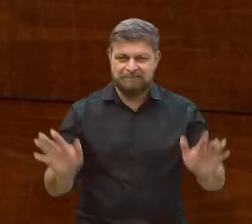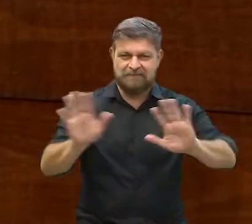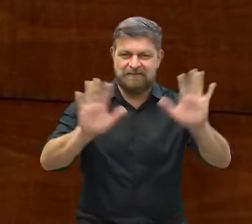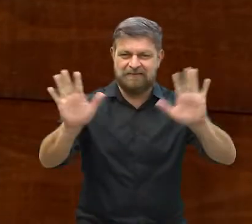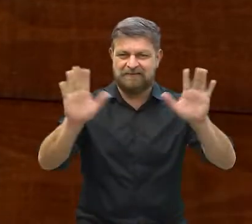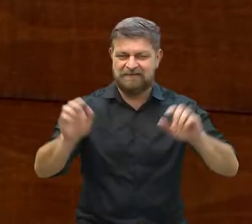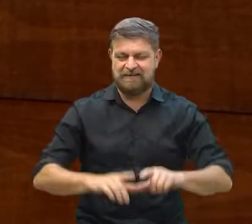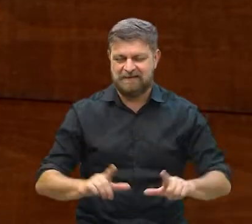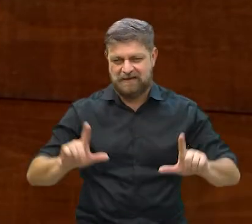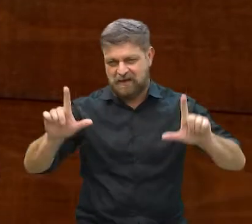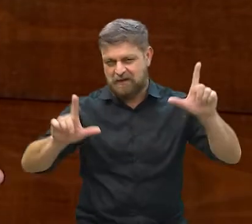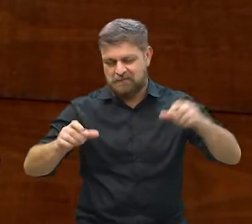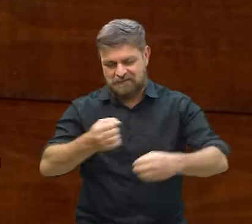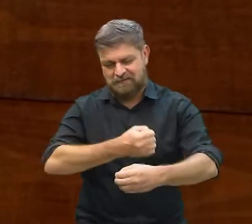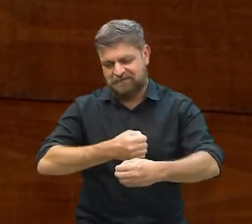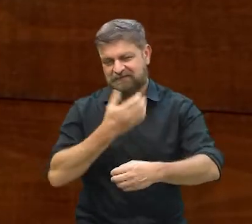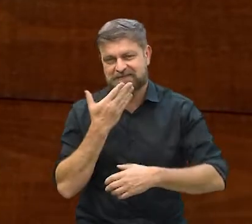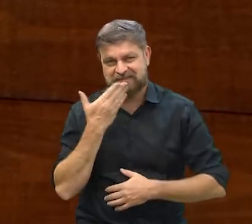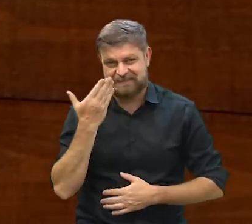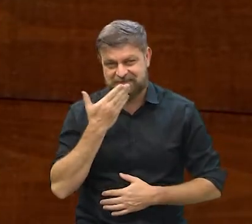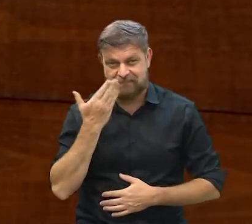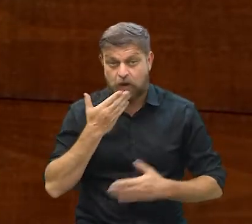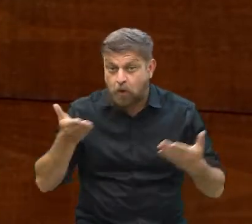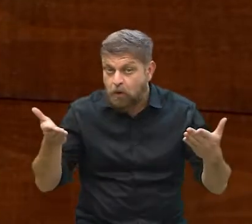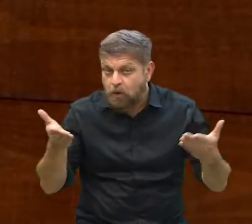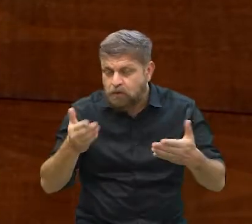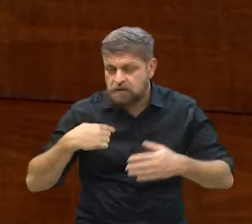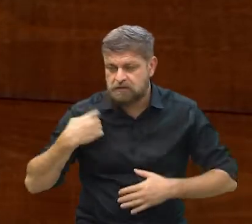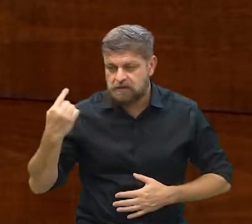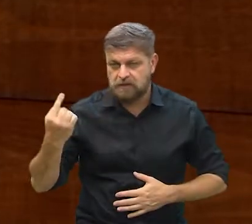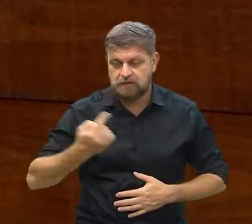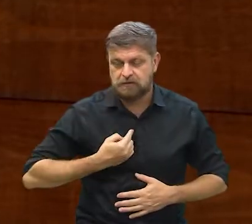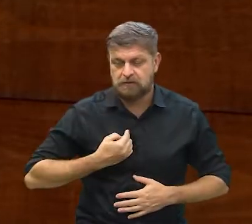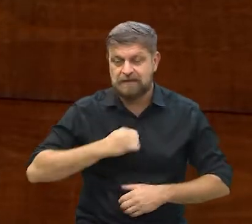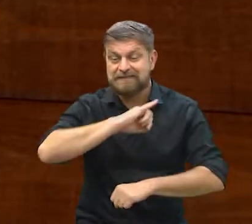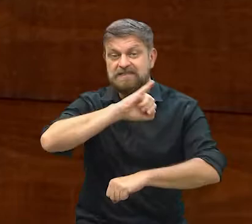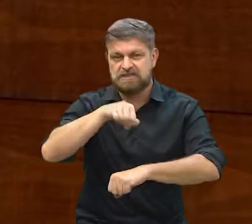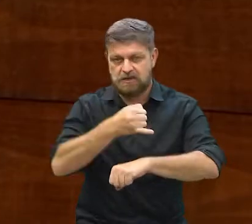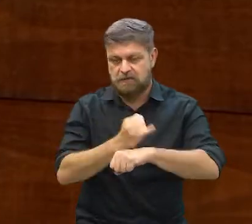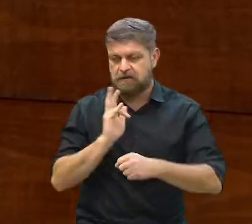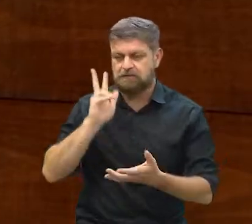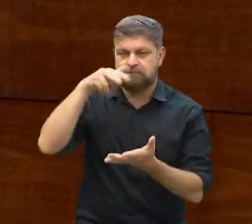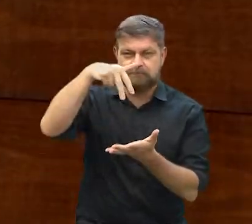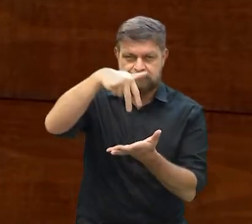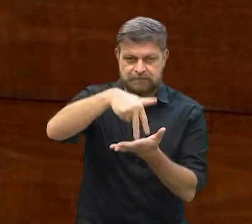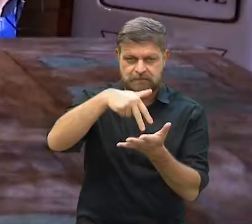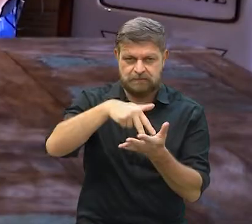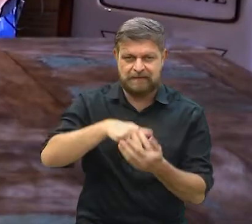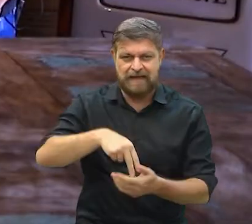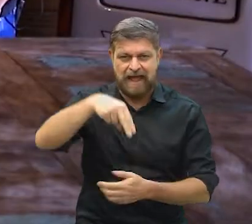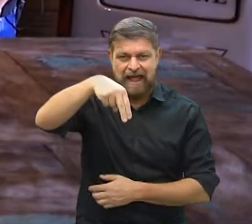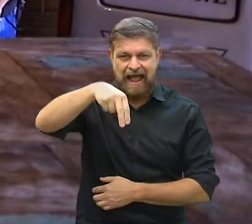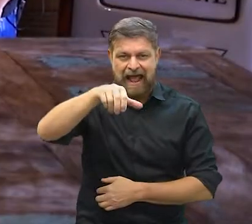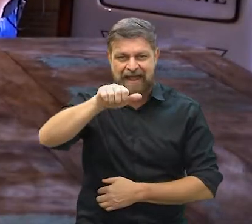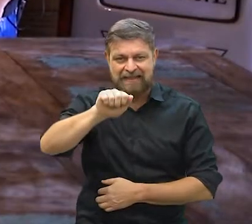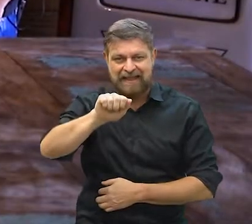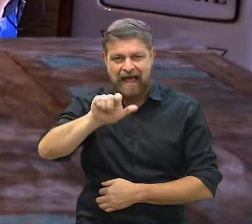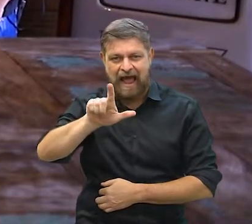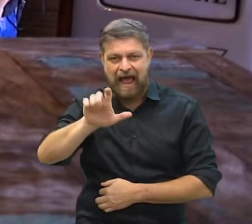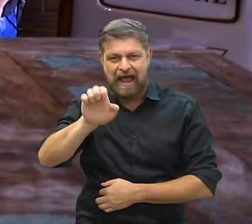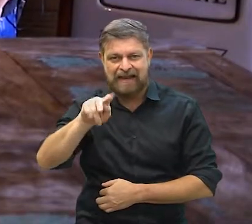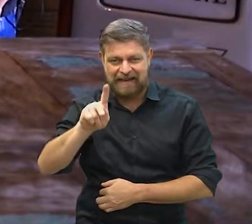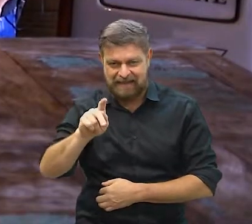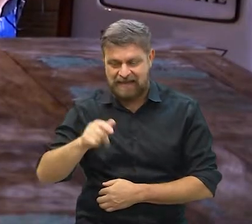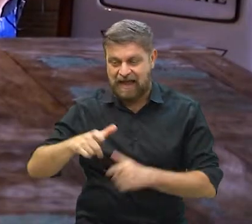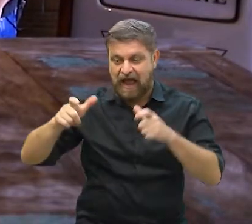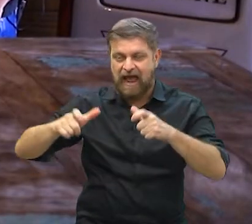Olá, mais uma edição do Cozinha Fácil no ar e hoje nós estamos em Jaguariúna, no Na Lenha, aqui no espaço do